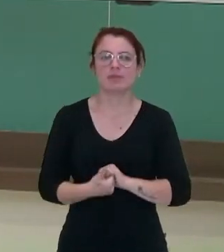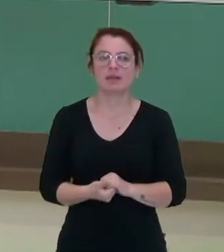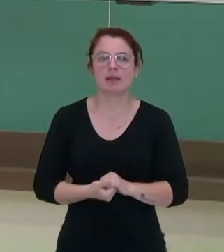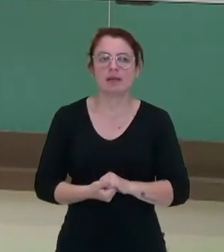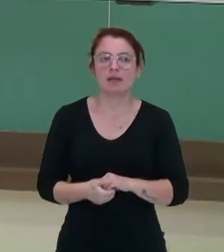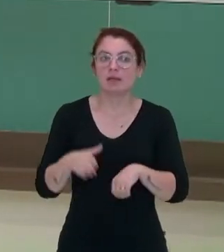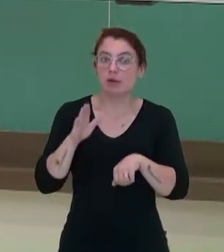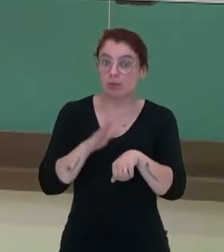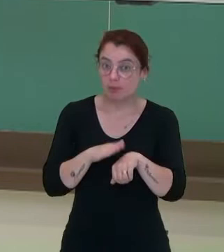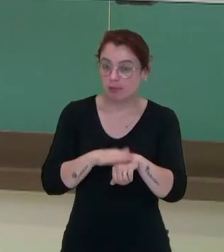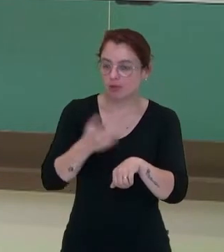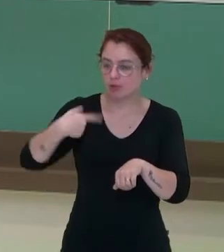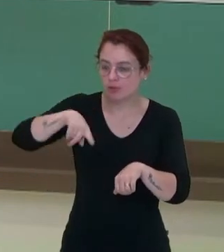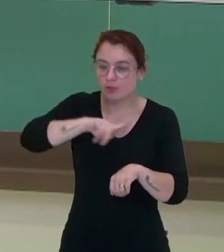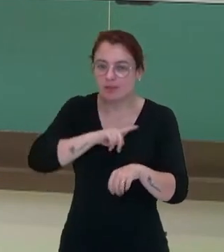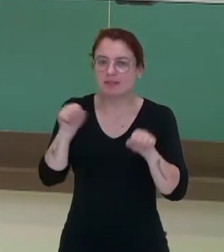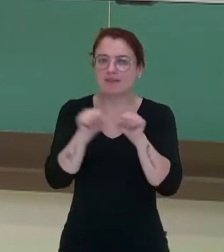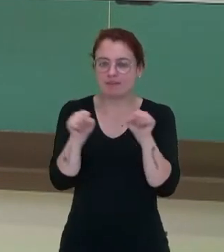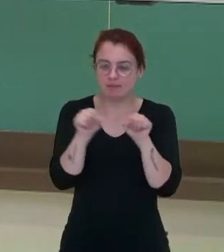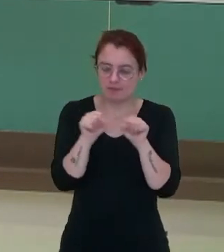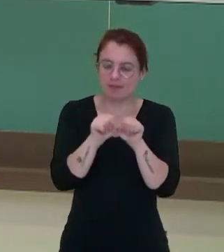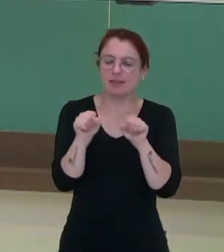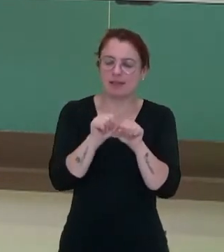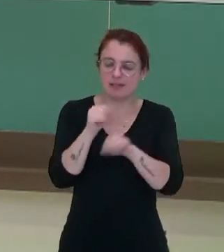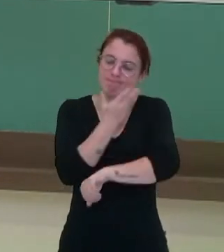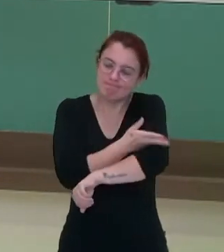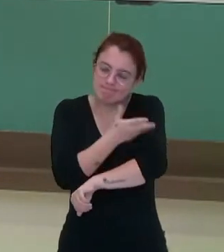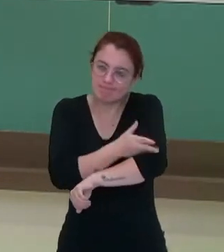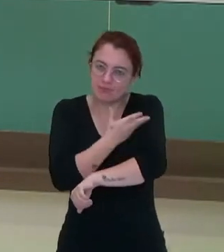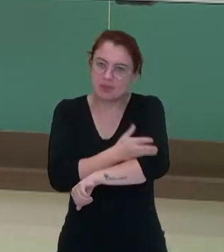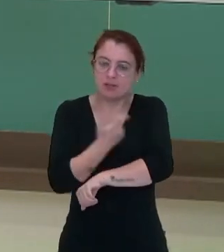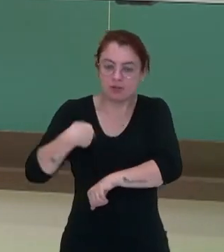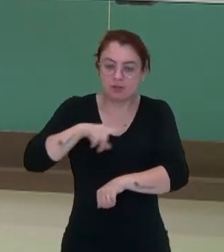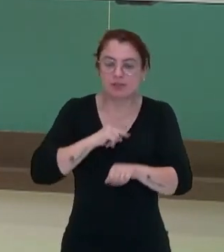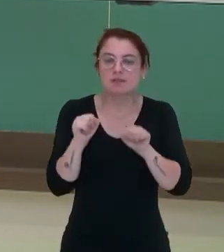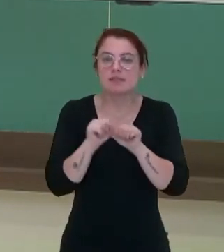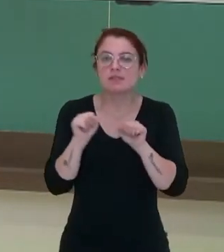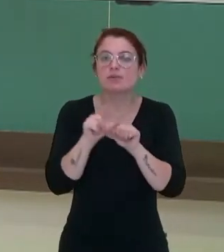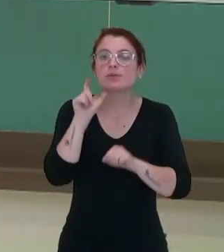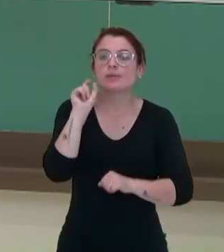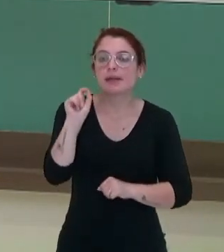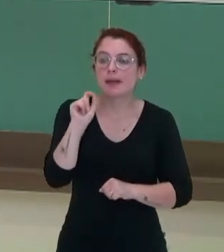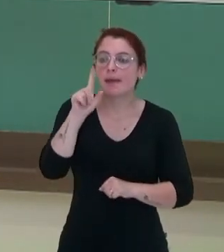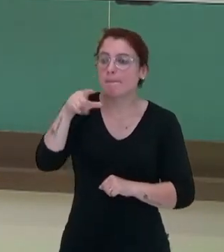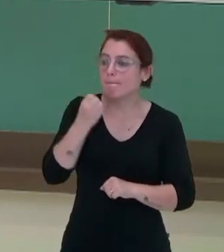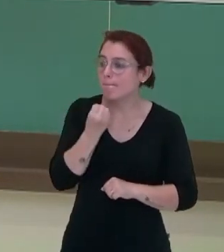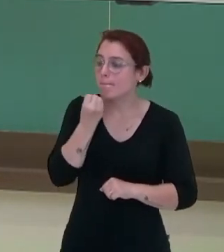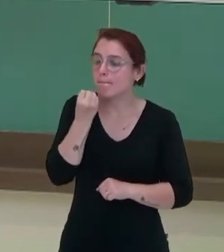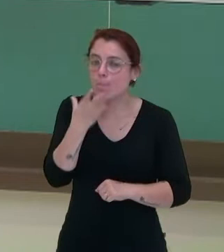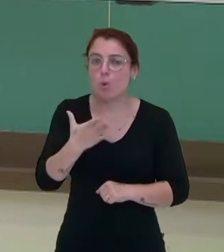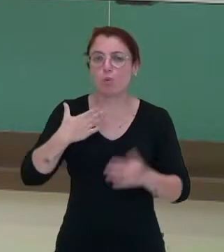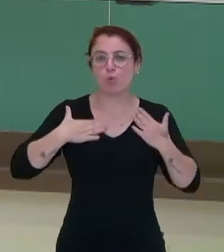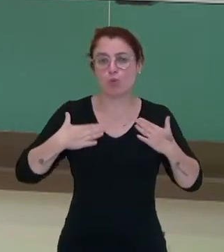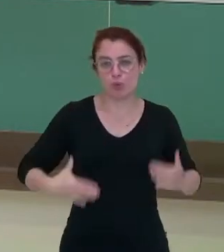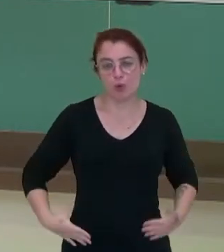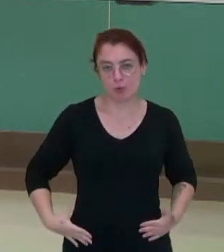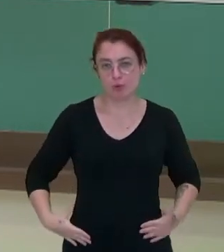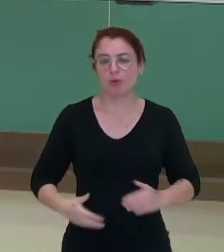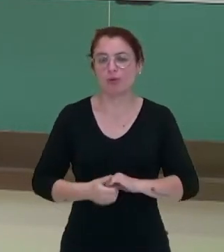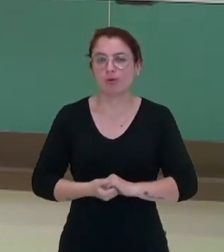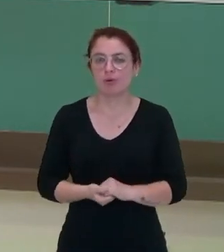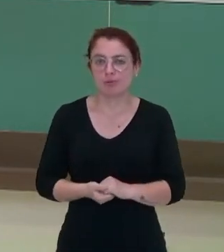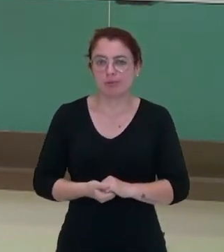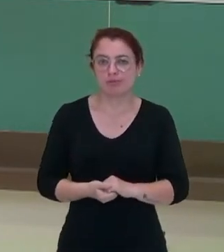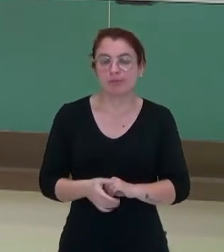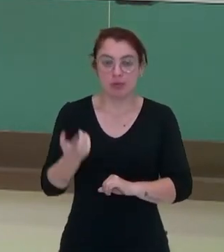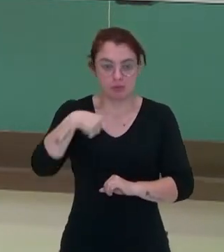nós praticamos as atividades físicas, nós estamos fazendo um bem, um benefício para um corpo como um todo, né? Os